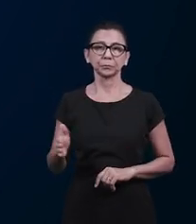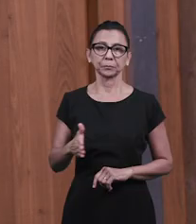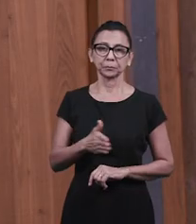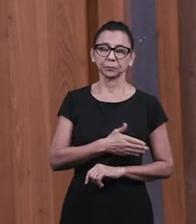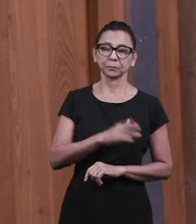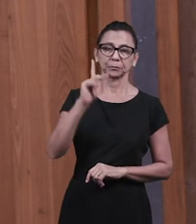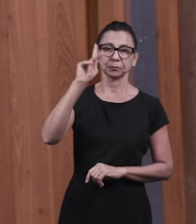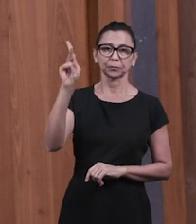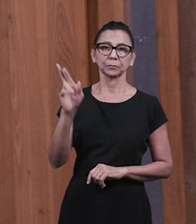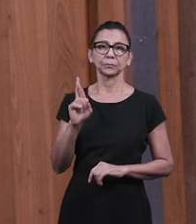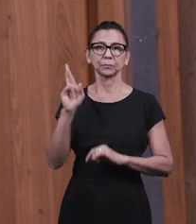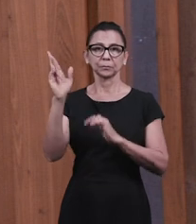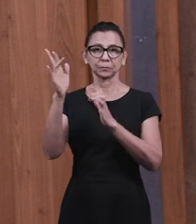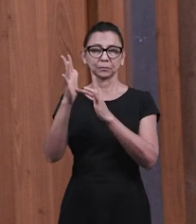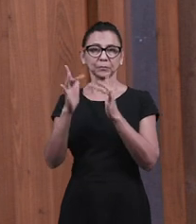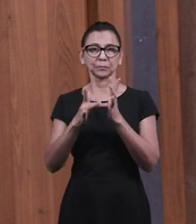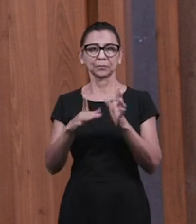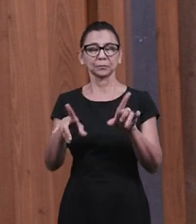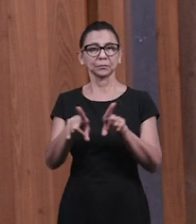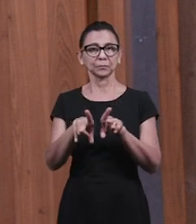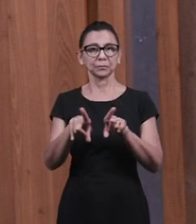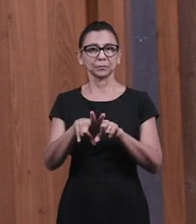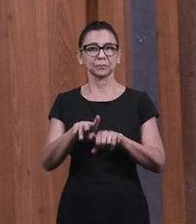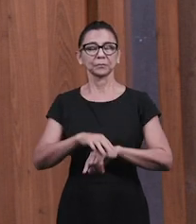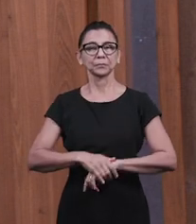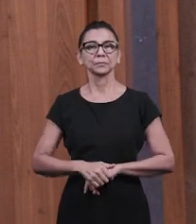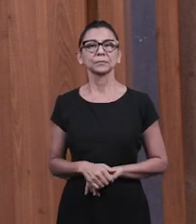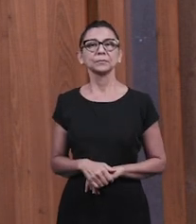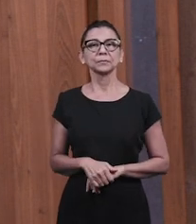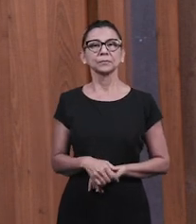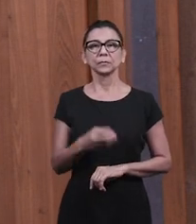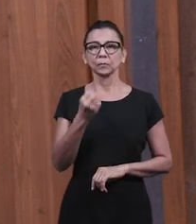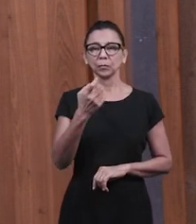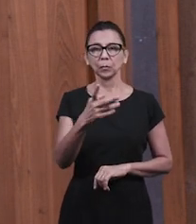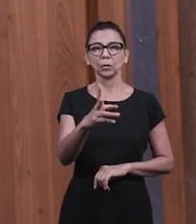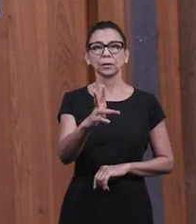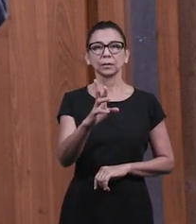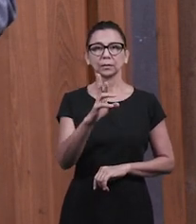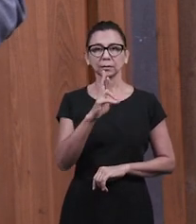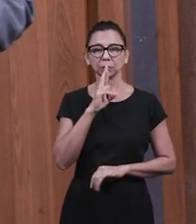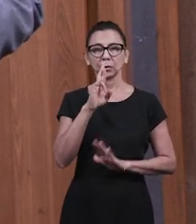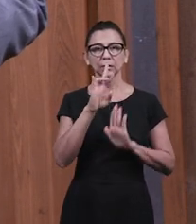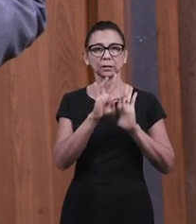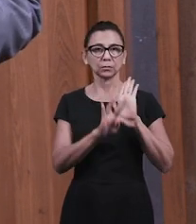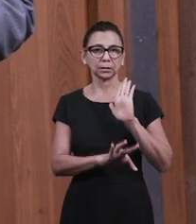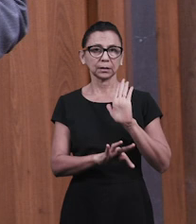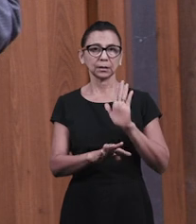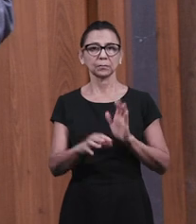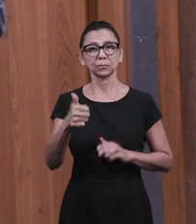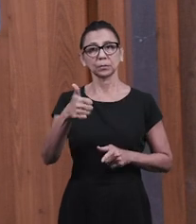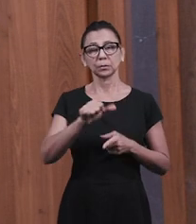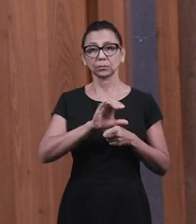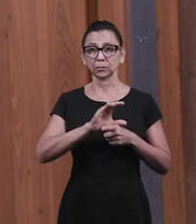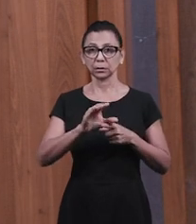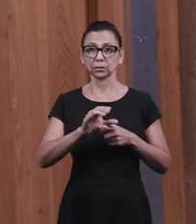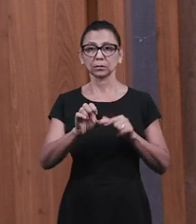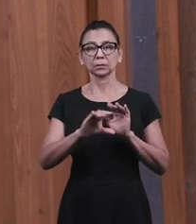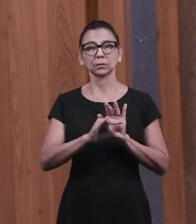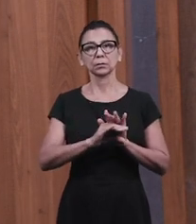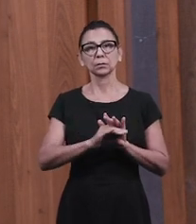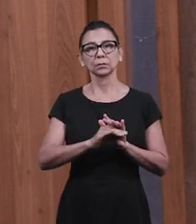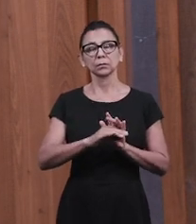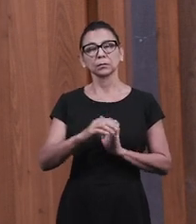irmãos. Muito bem, a paz do Senhor Jesus para você também, Robson. Muito bem citados os textos, primeiramente de 1